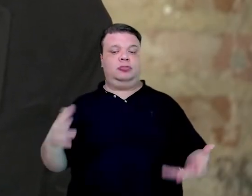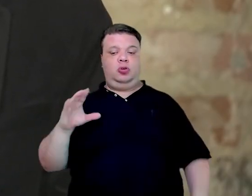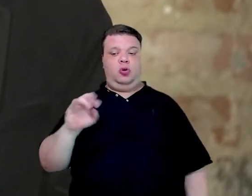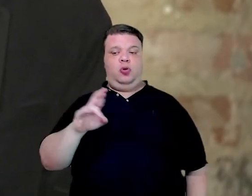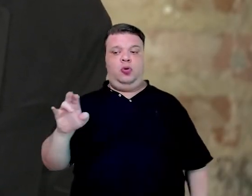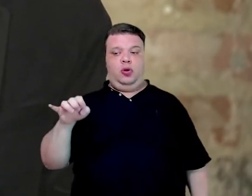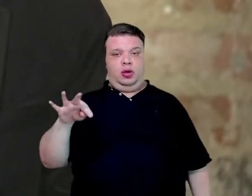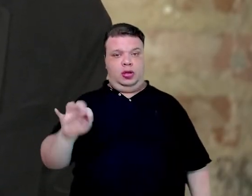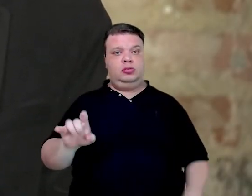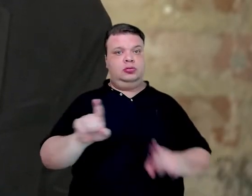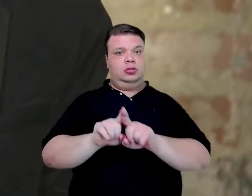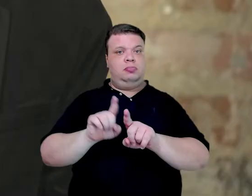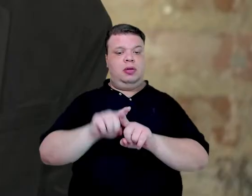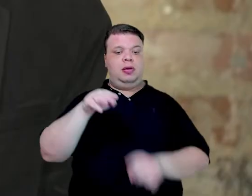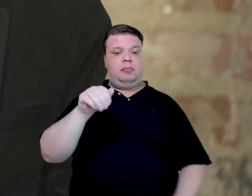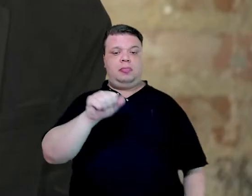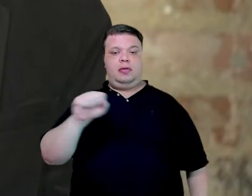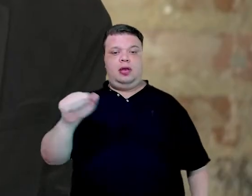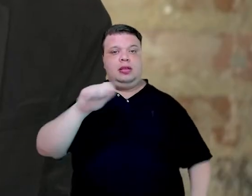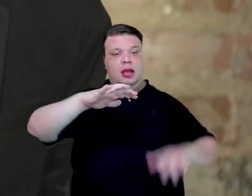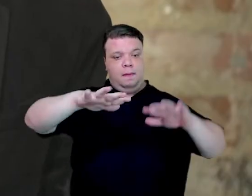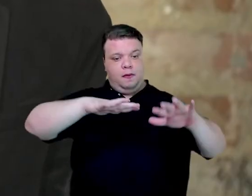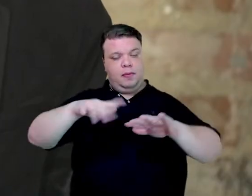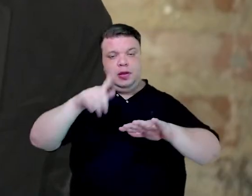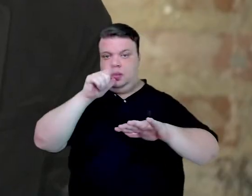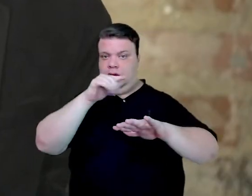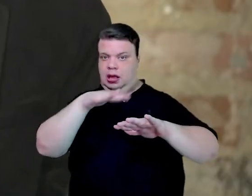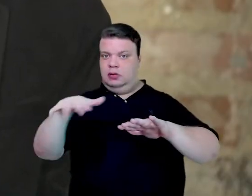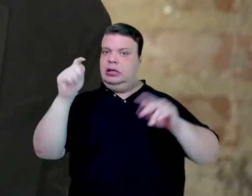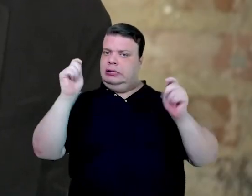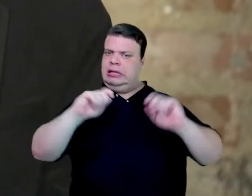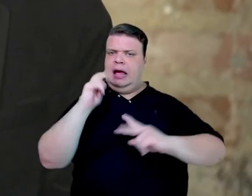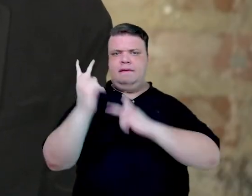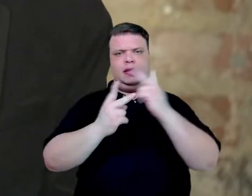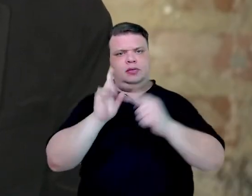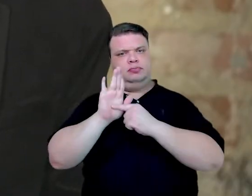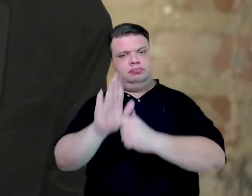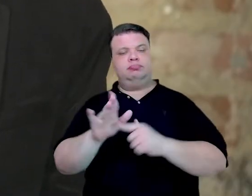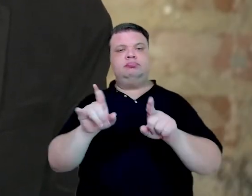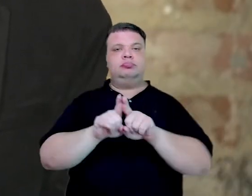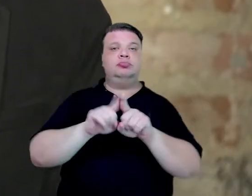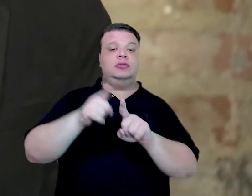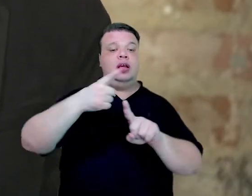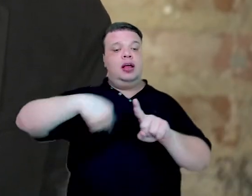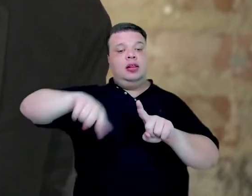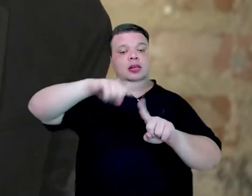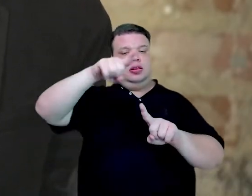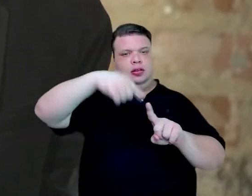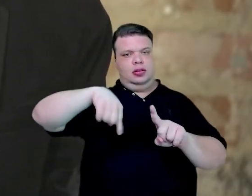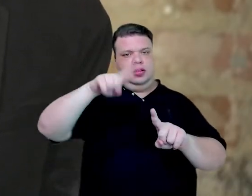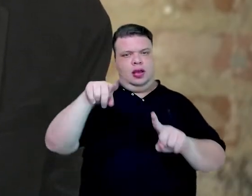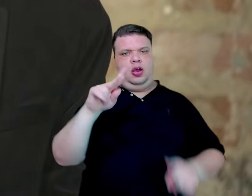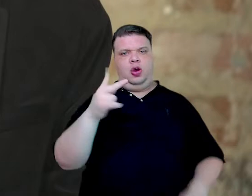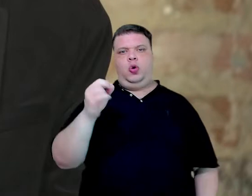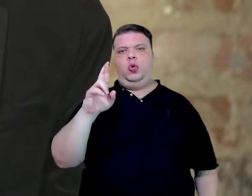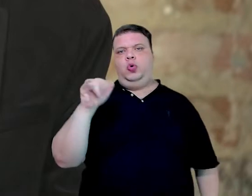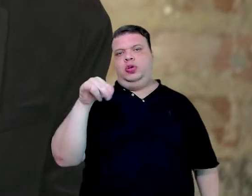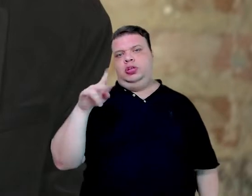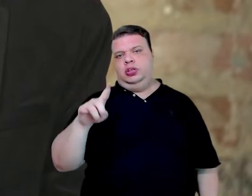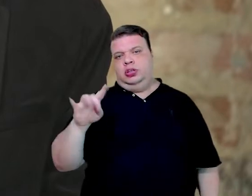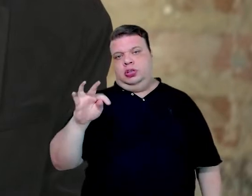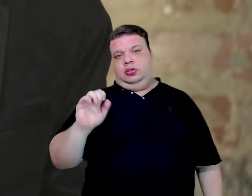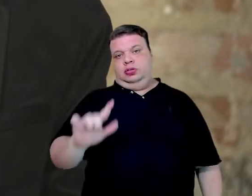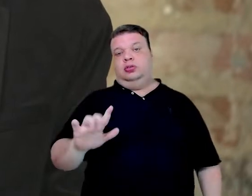10 a 20% da distribuição de calor no planeta como um todo. Correntes ou massas de água em